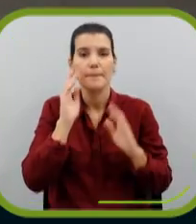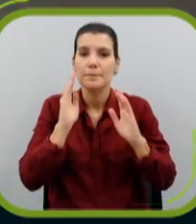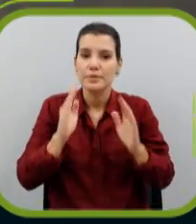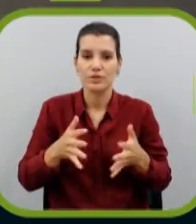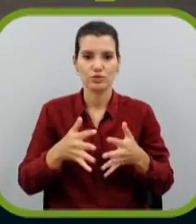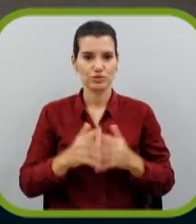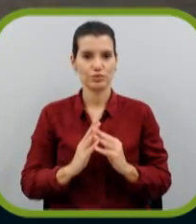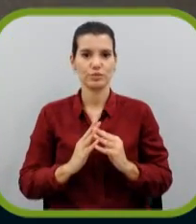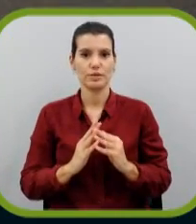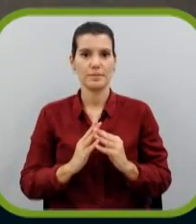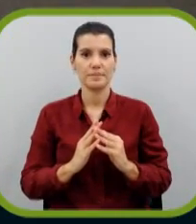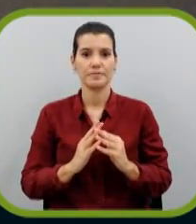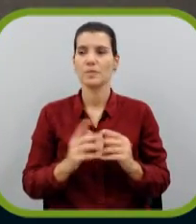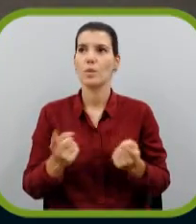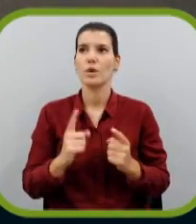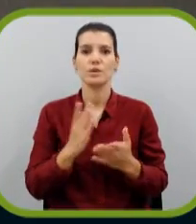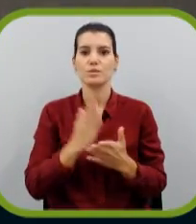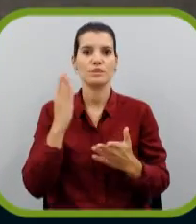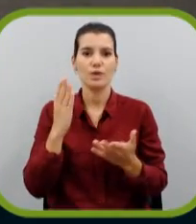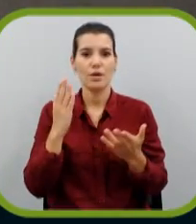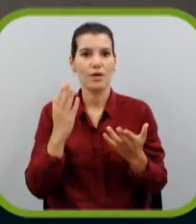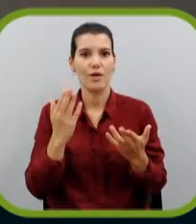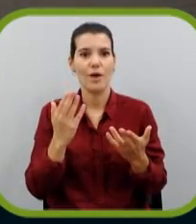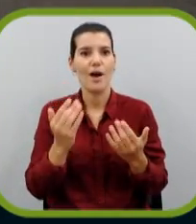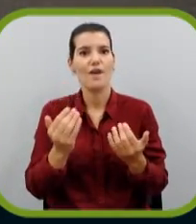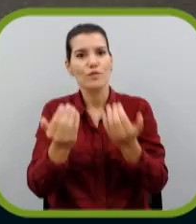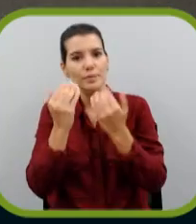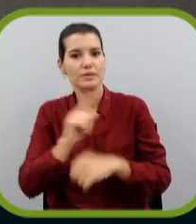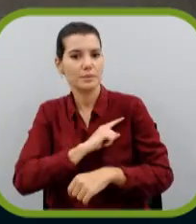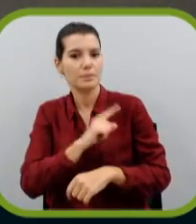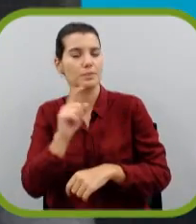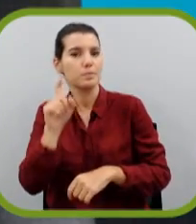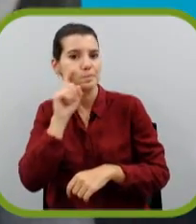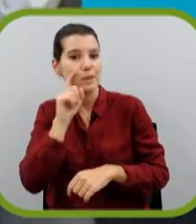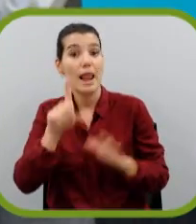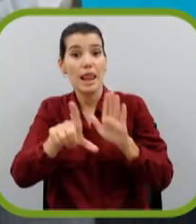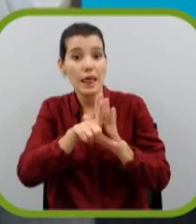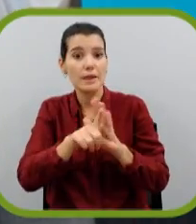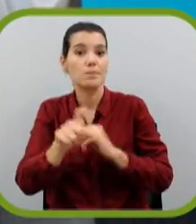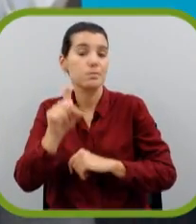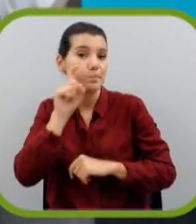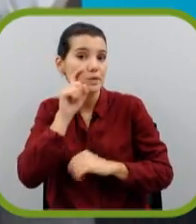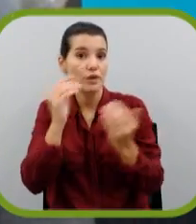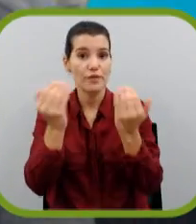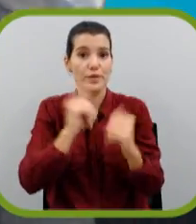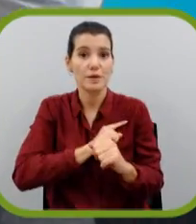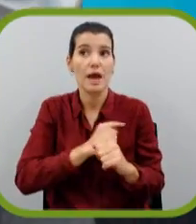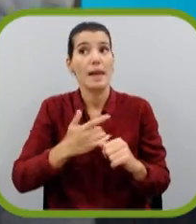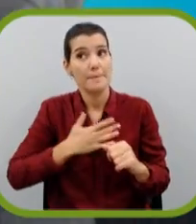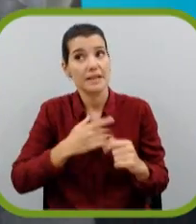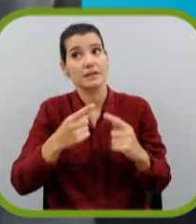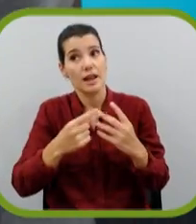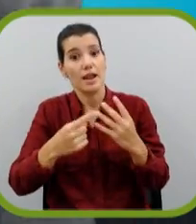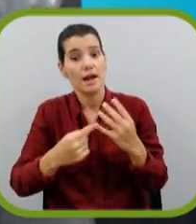área da cibersegurança precisa de ser estruturada num sentido muito mais lato do que a importante lei de proteção de dados. Porque a lei de proteção de